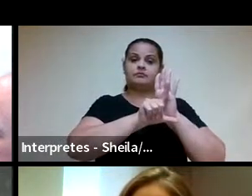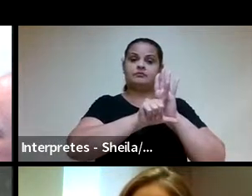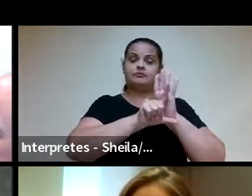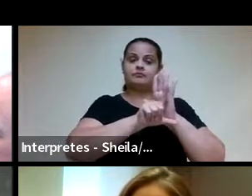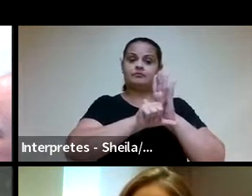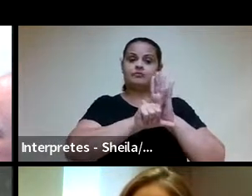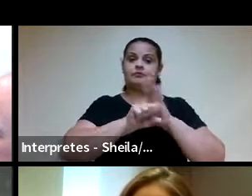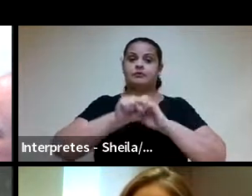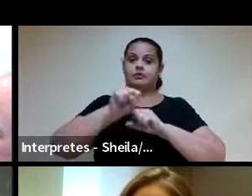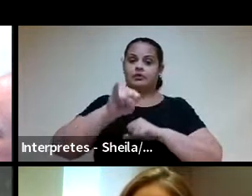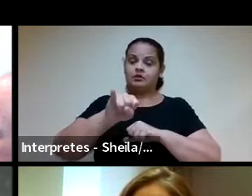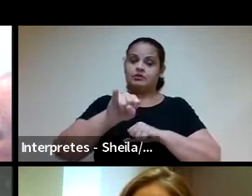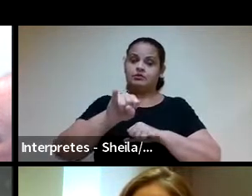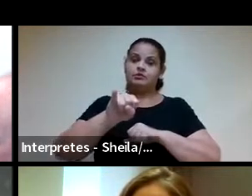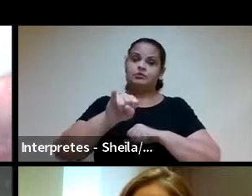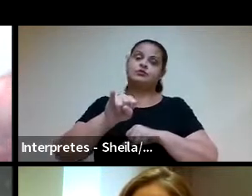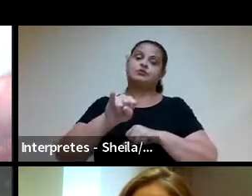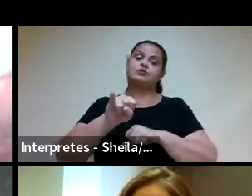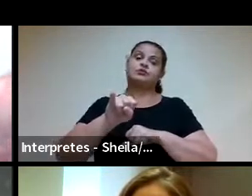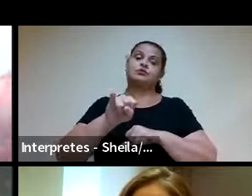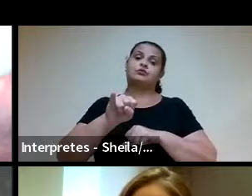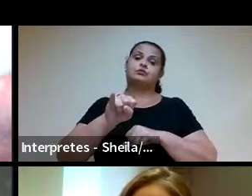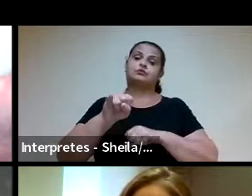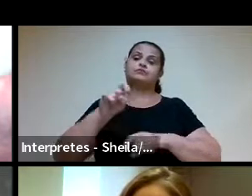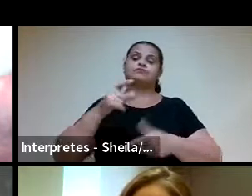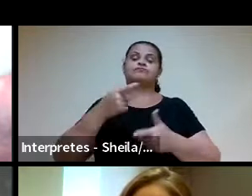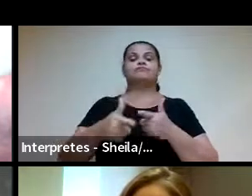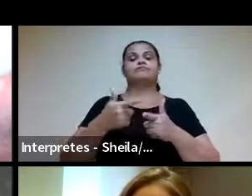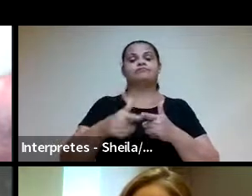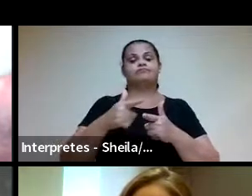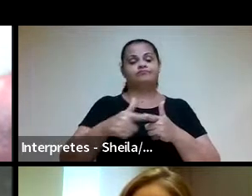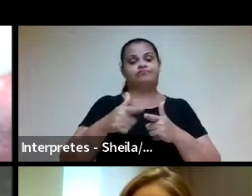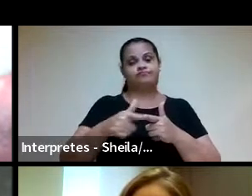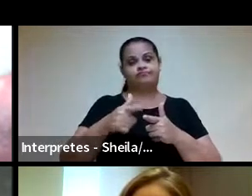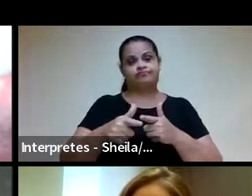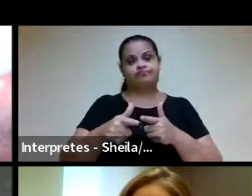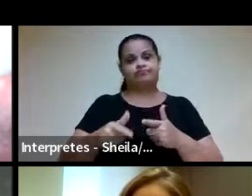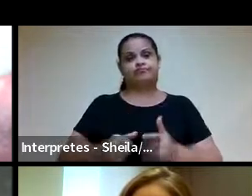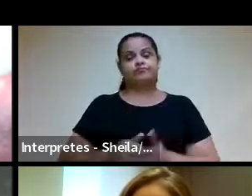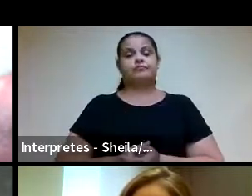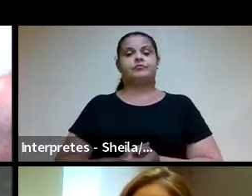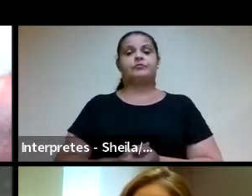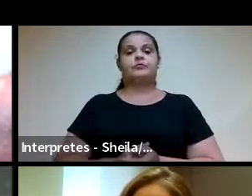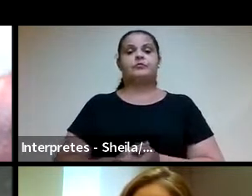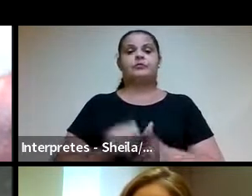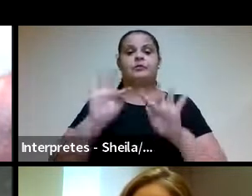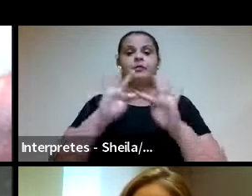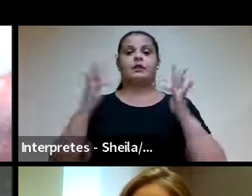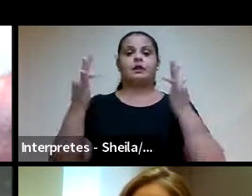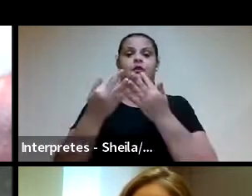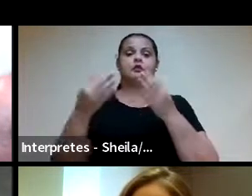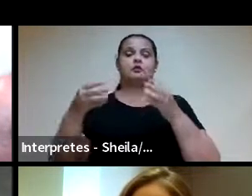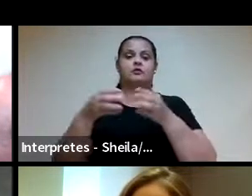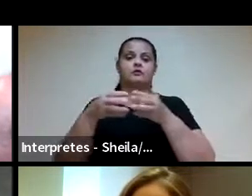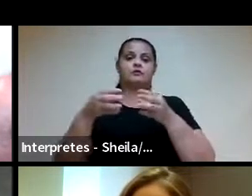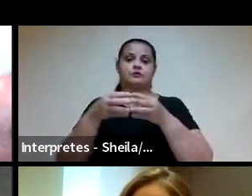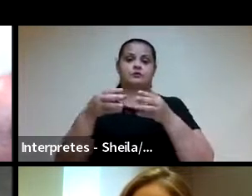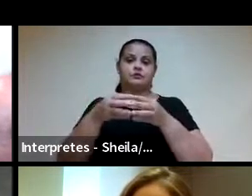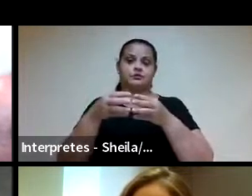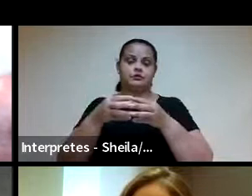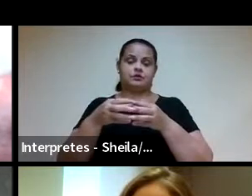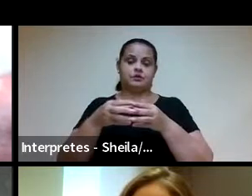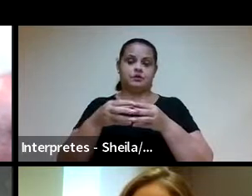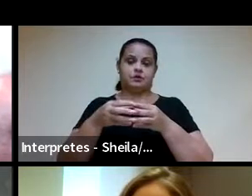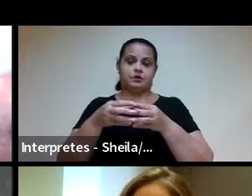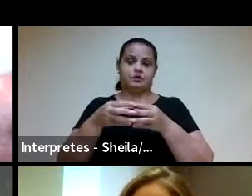só há a problemática trazida pelo recorrente quando há parentes de segundo grau, e o que não é o caso concreto, porque é